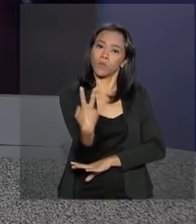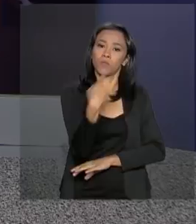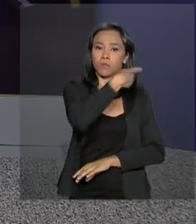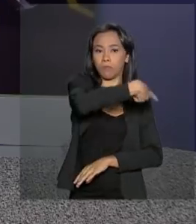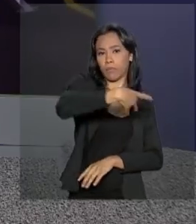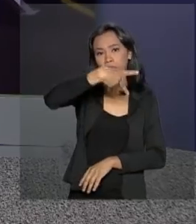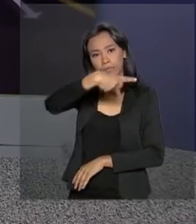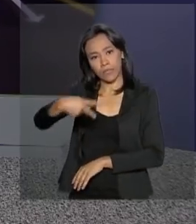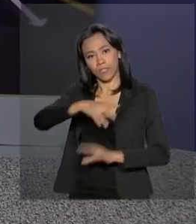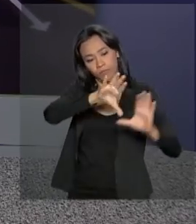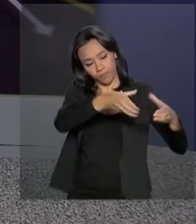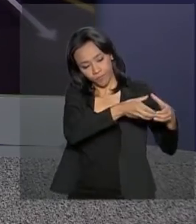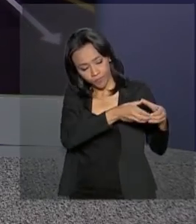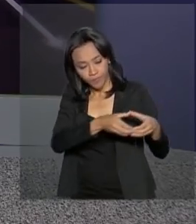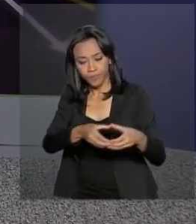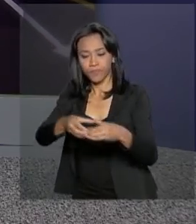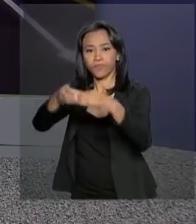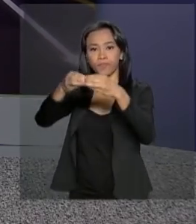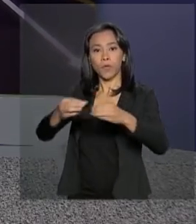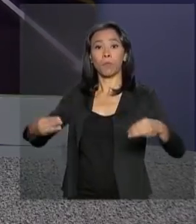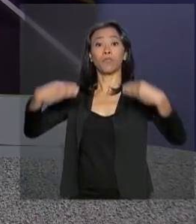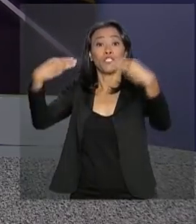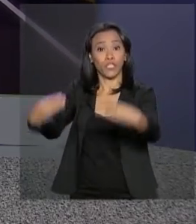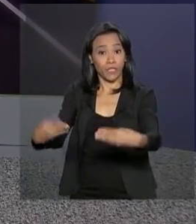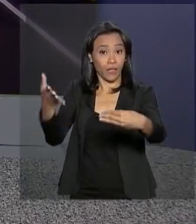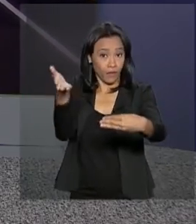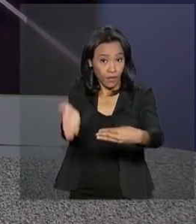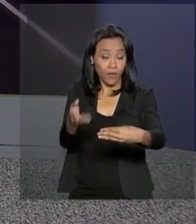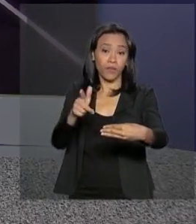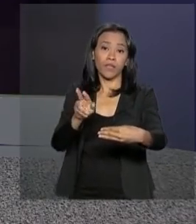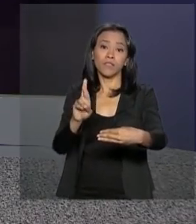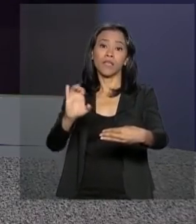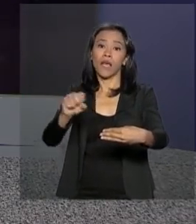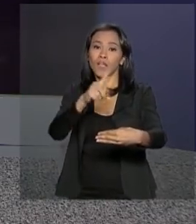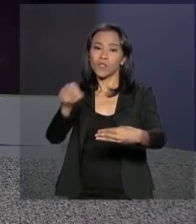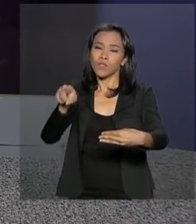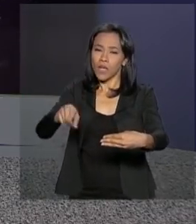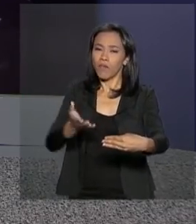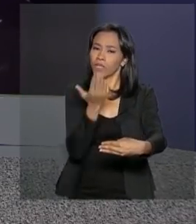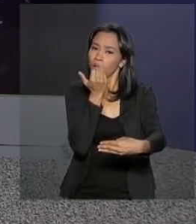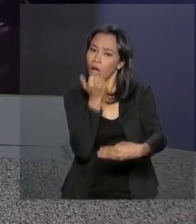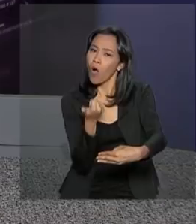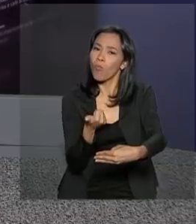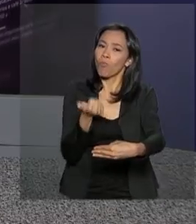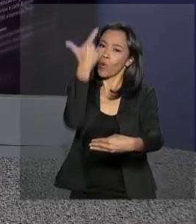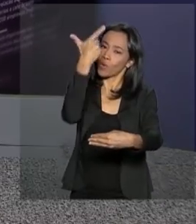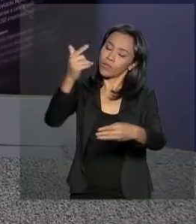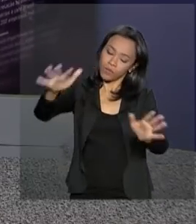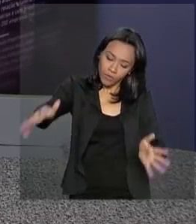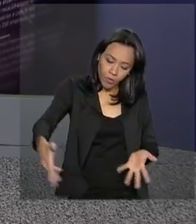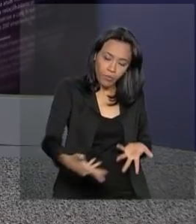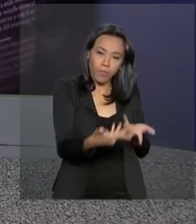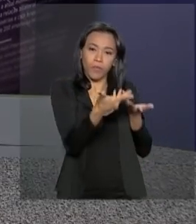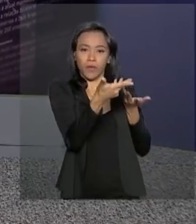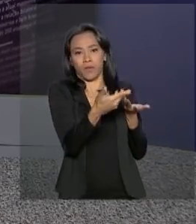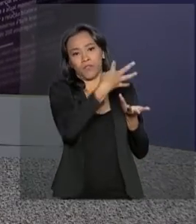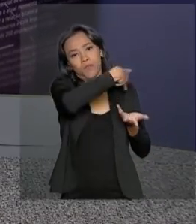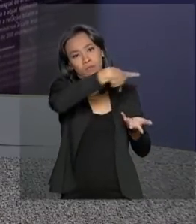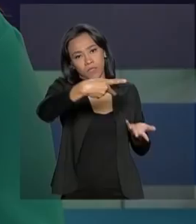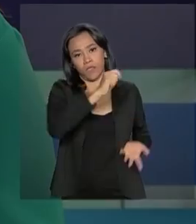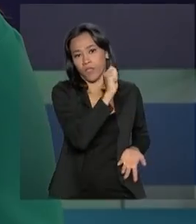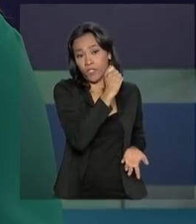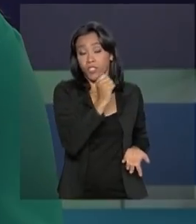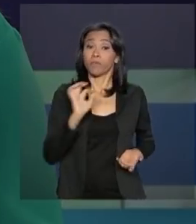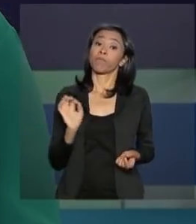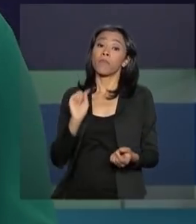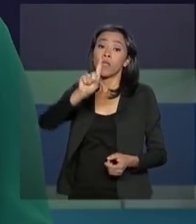Estado seguem para o Ministério das Relações Exteriores, onde será oferecido almoço em homenagem ao presidente argentino.